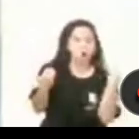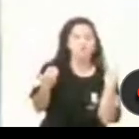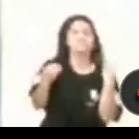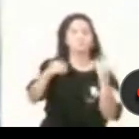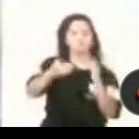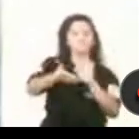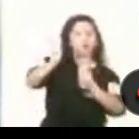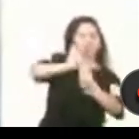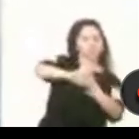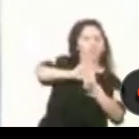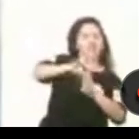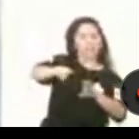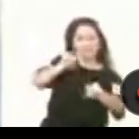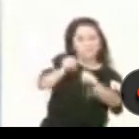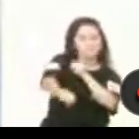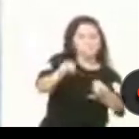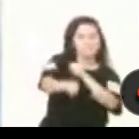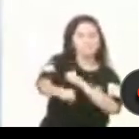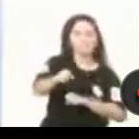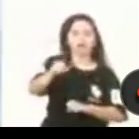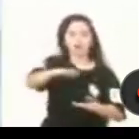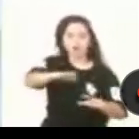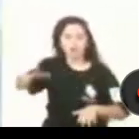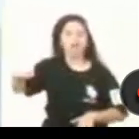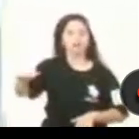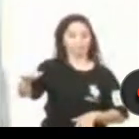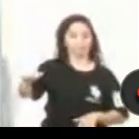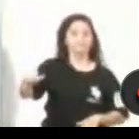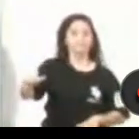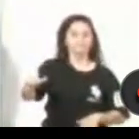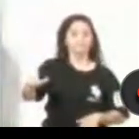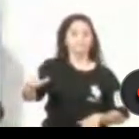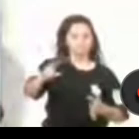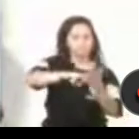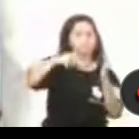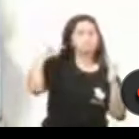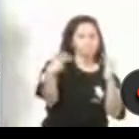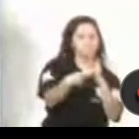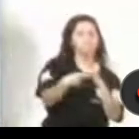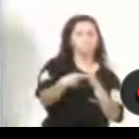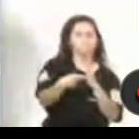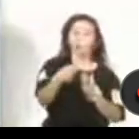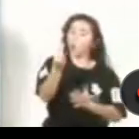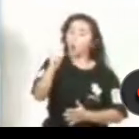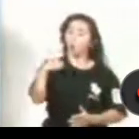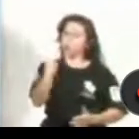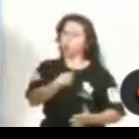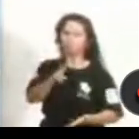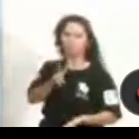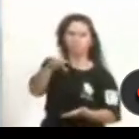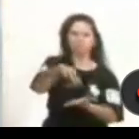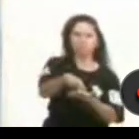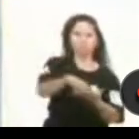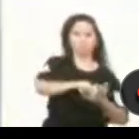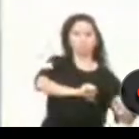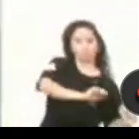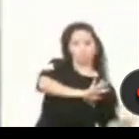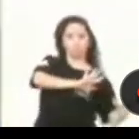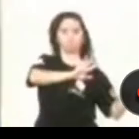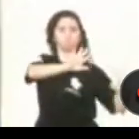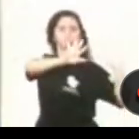criança. Confundir criança é assassinar crianças. Ou a gente se levanta, irmãos, como